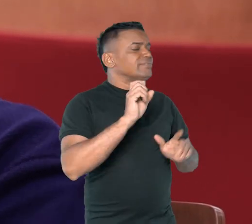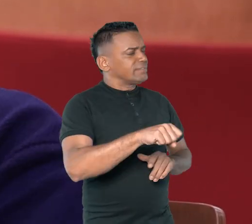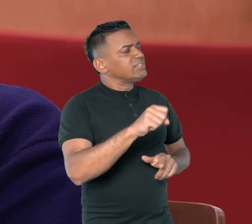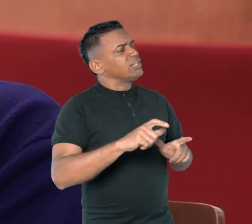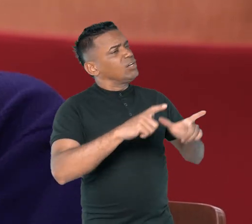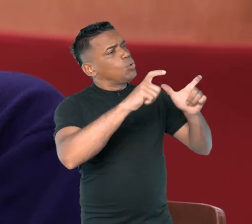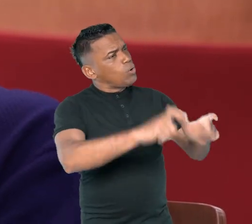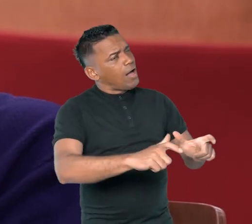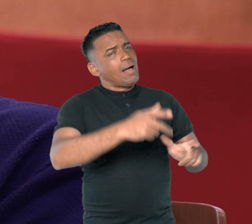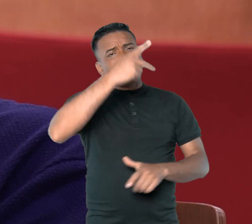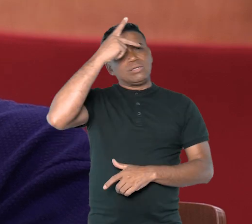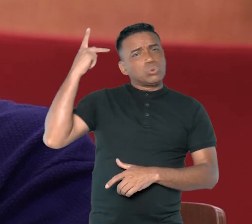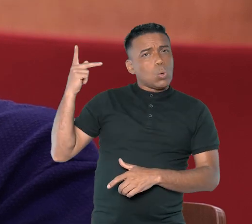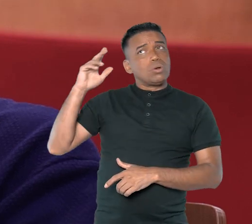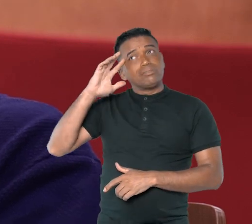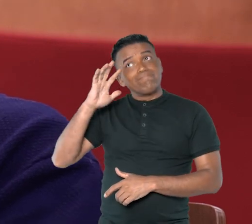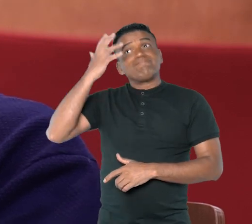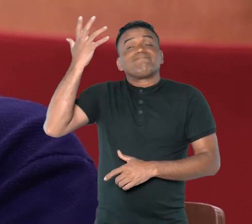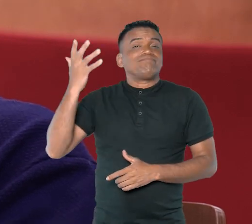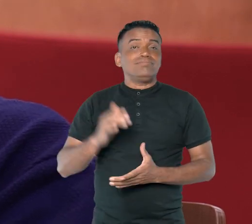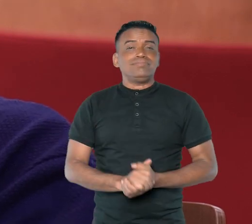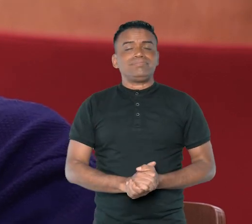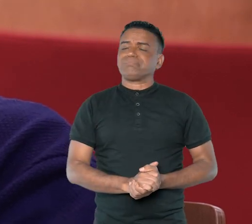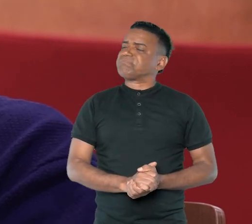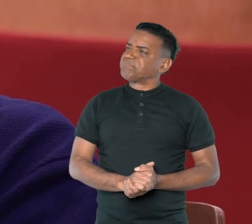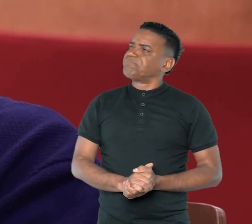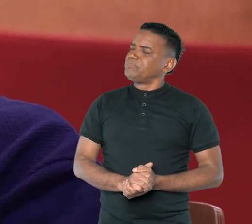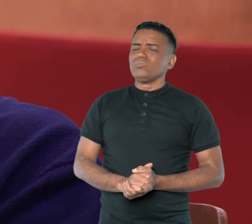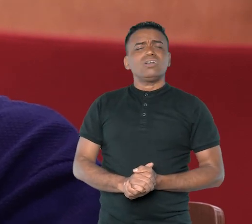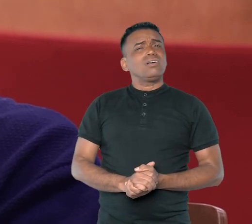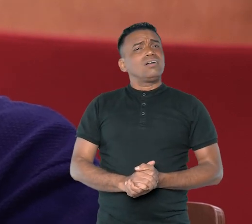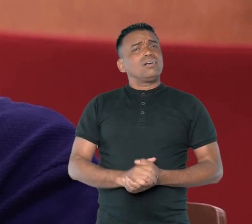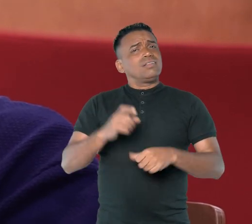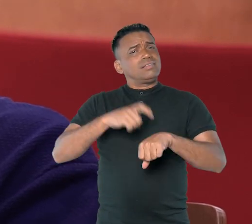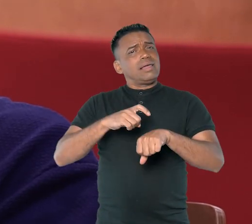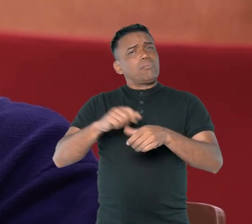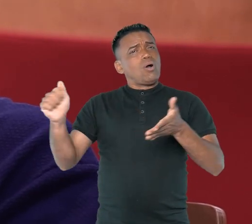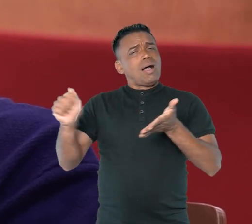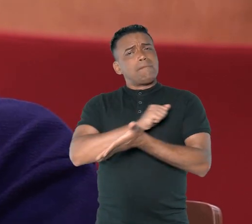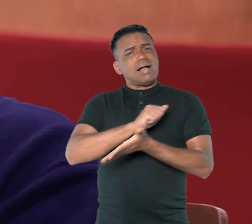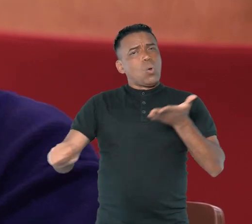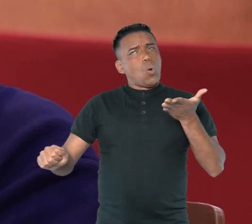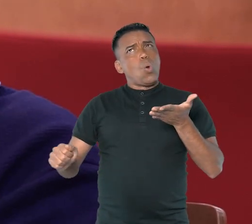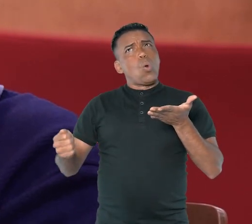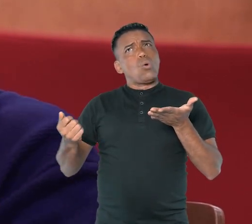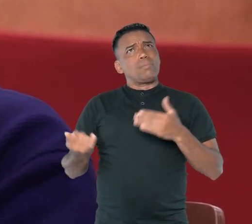né? O que o tempo apagou assim em relevância e que o tempo